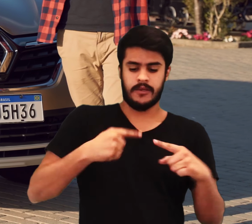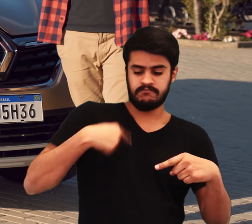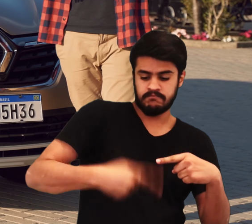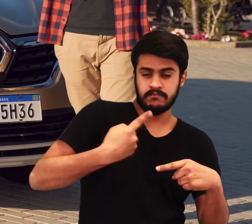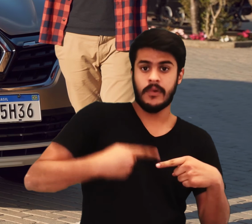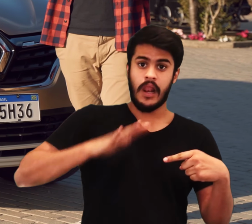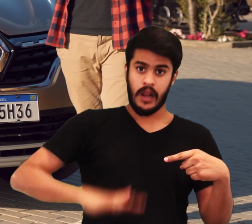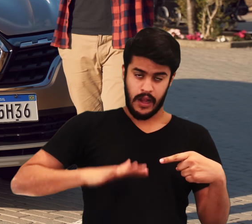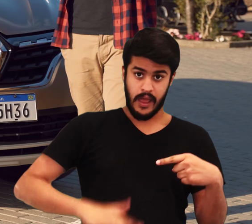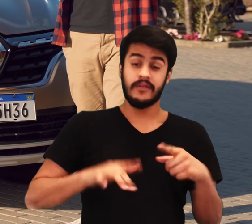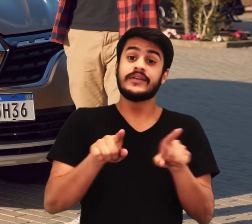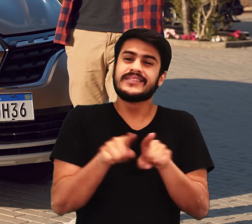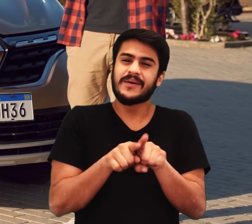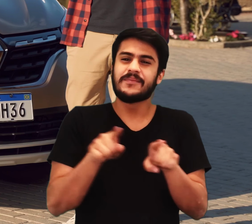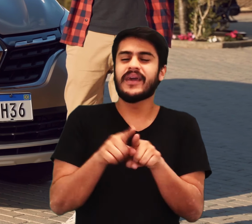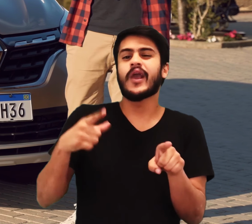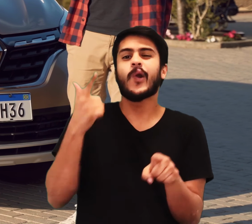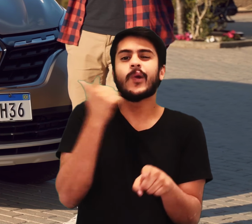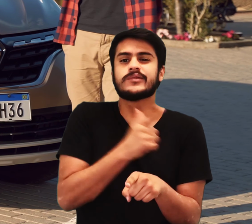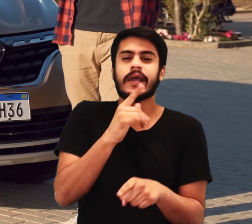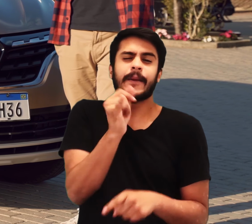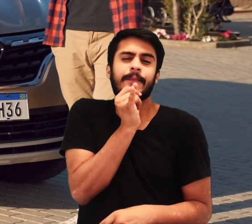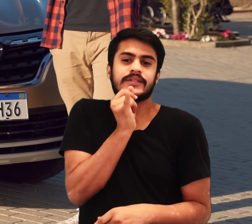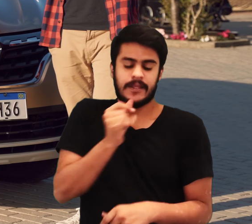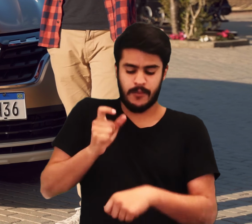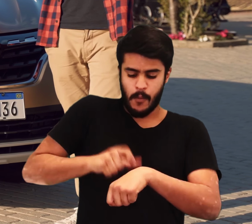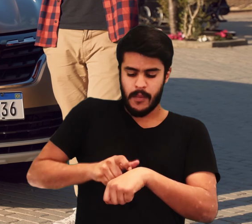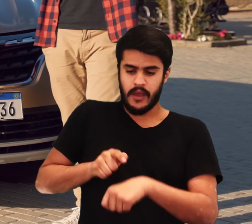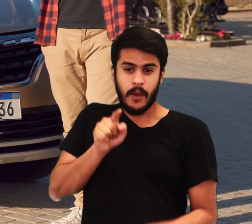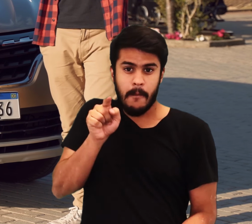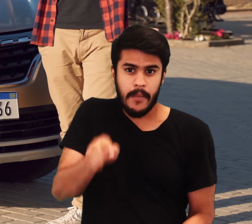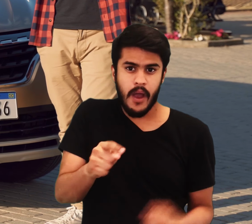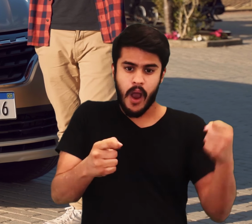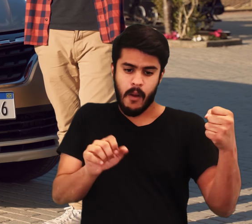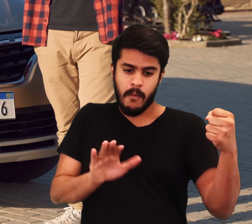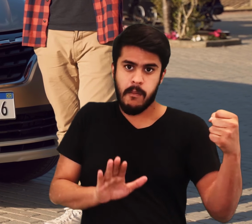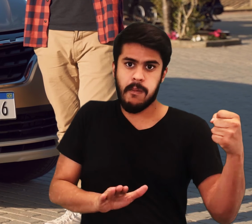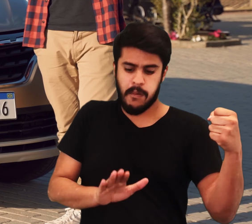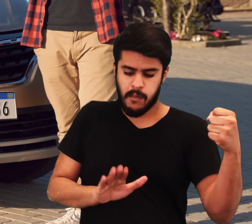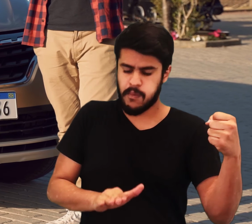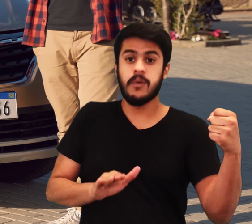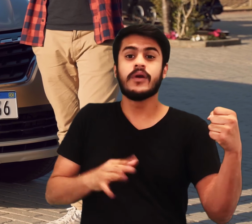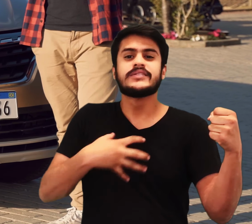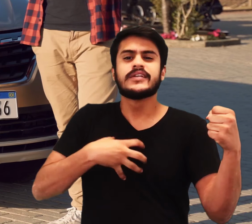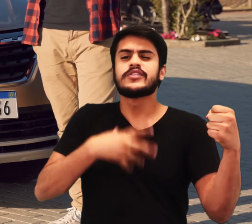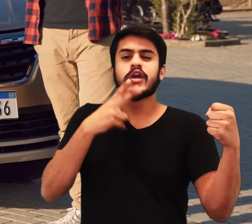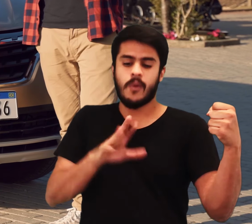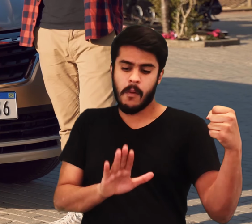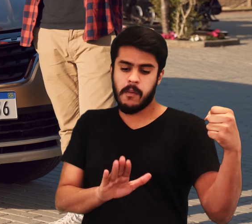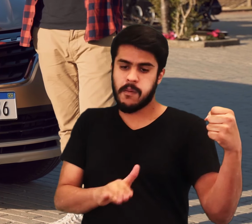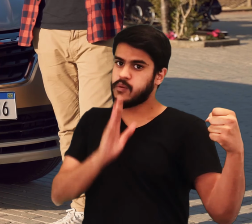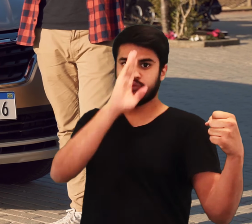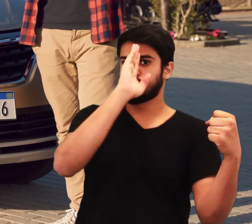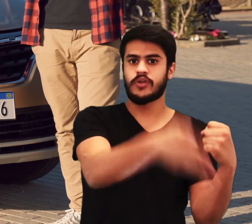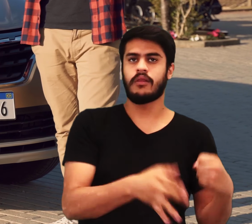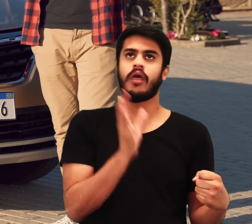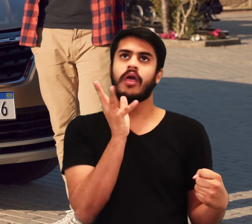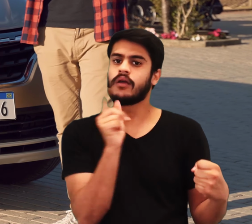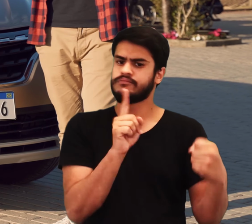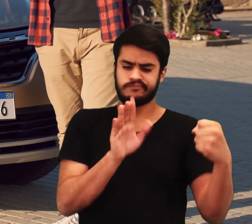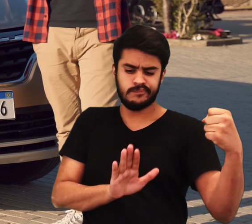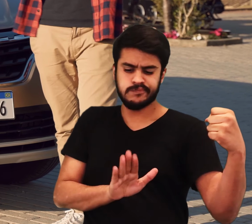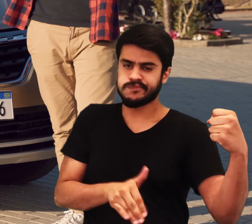também uma largada um pouco mais agressiva, também ajudada aí pela ampliação da fase de low-up aí no começo da atuação, né? Então, teoricamente você tem aí